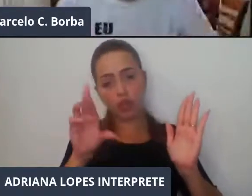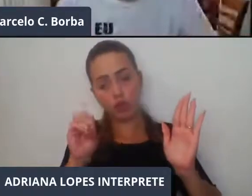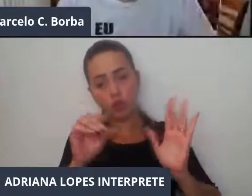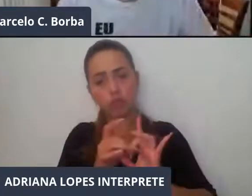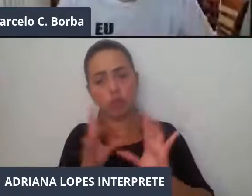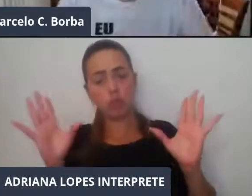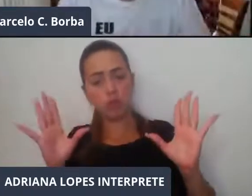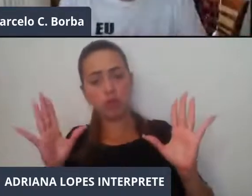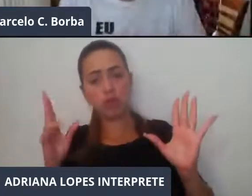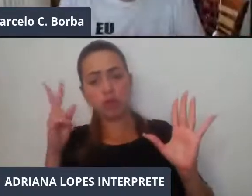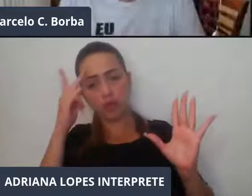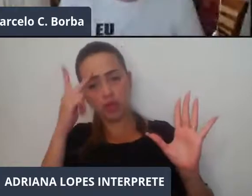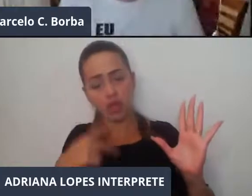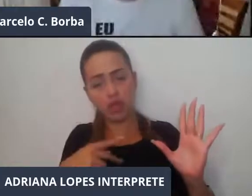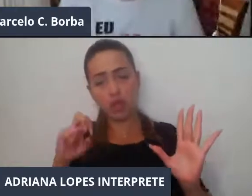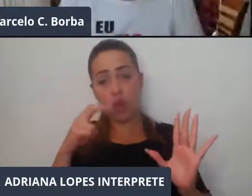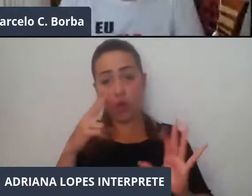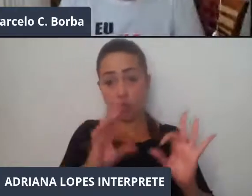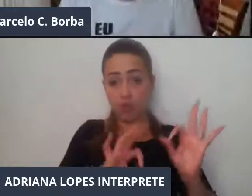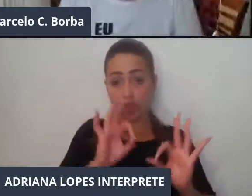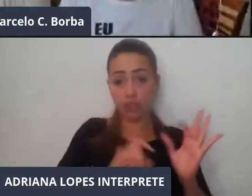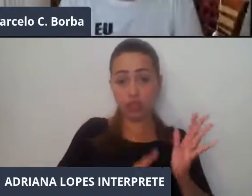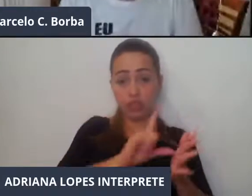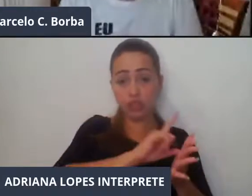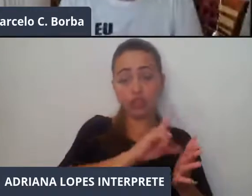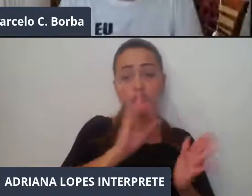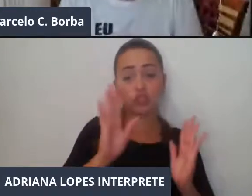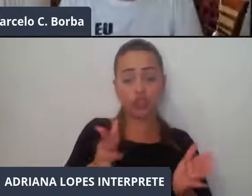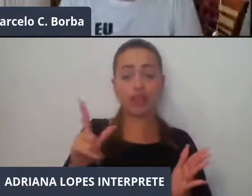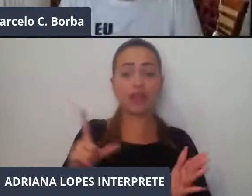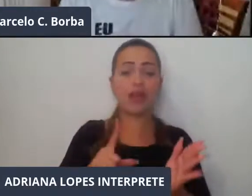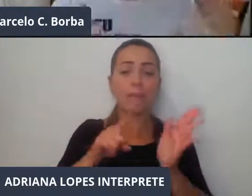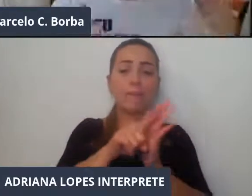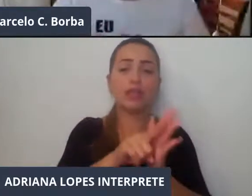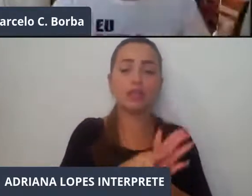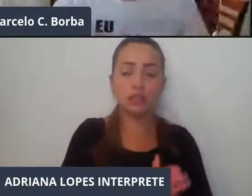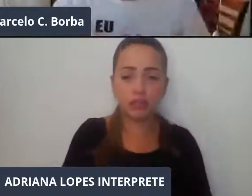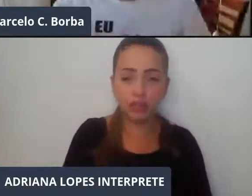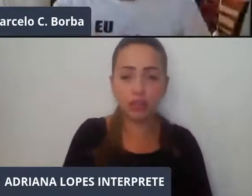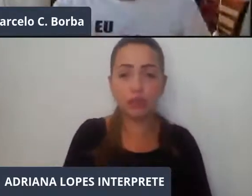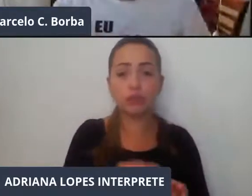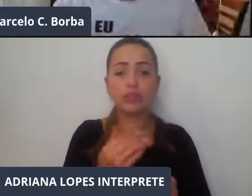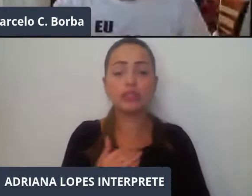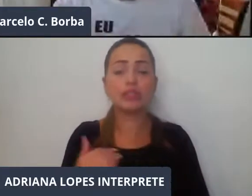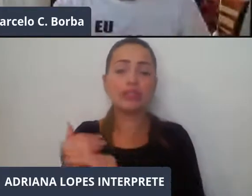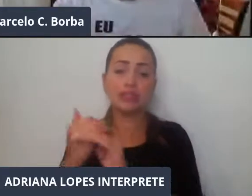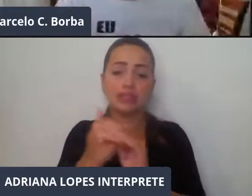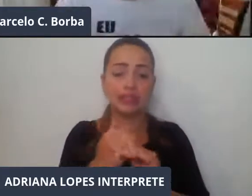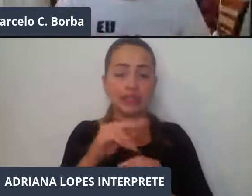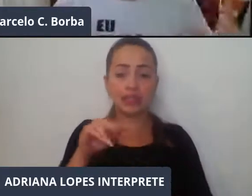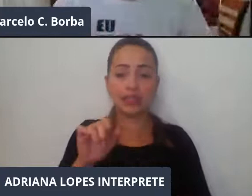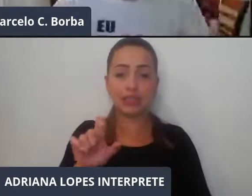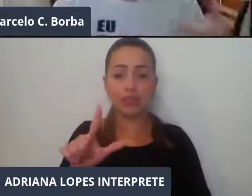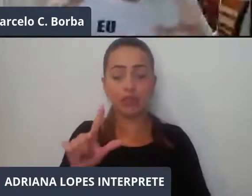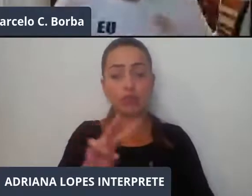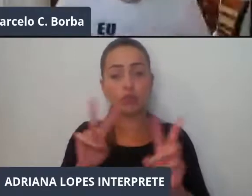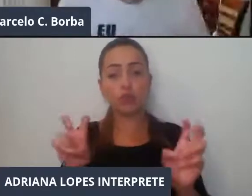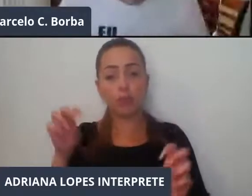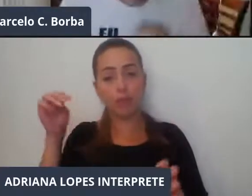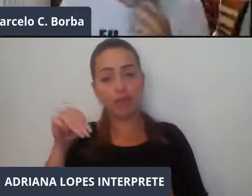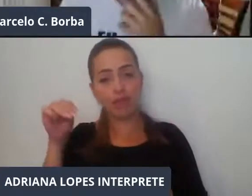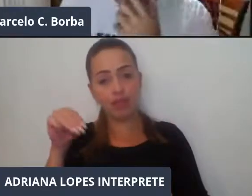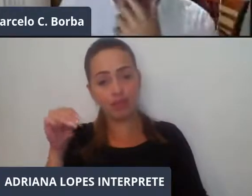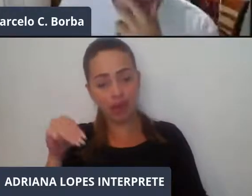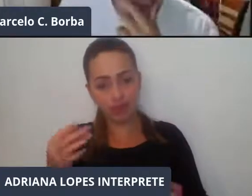ou seja planejadamente, ele está pesquisando, não é no nível dele sobre matemática, não é uma pesquisa